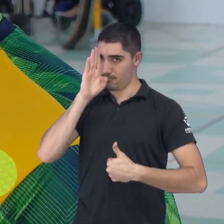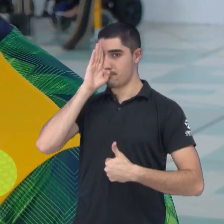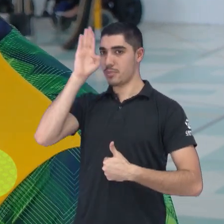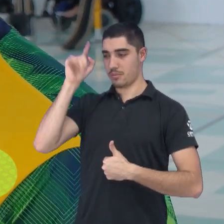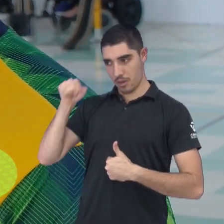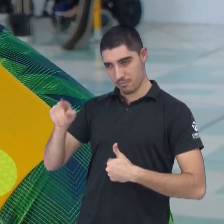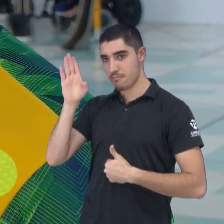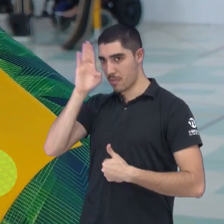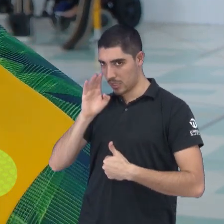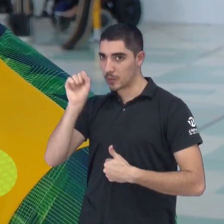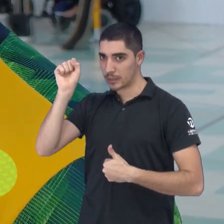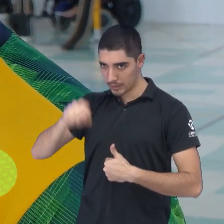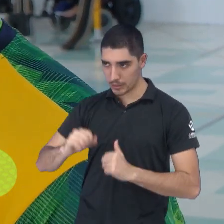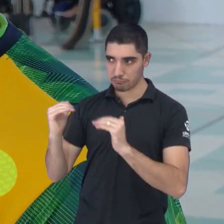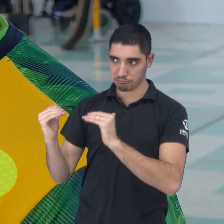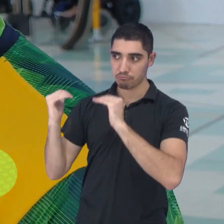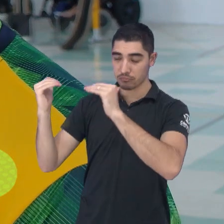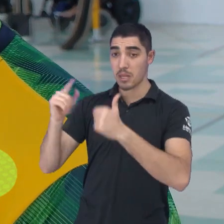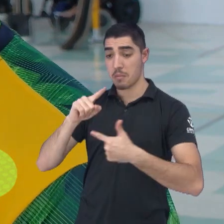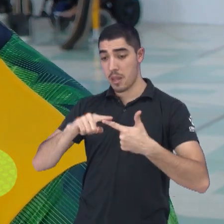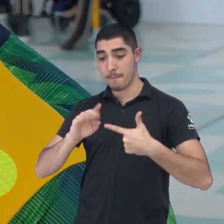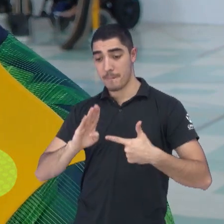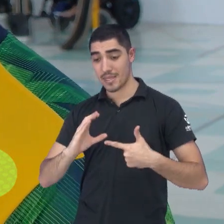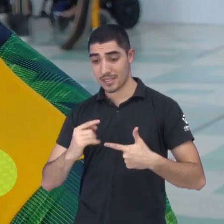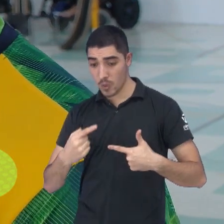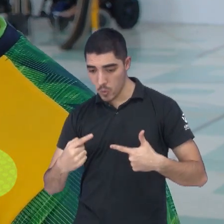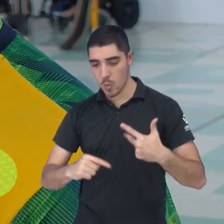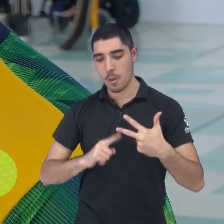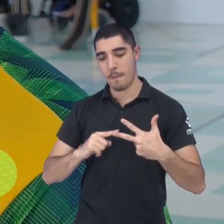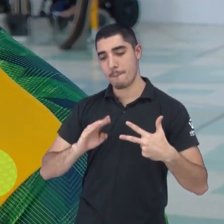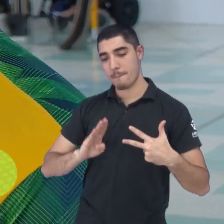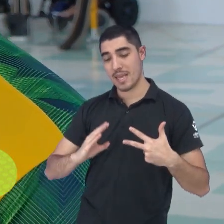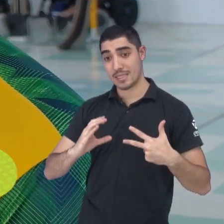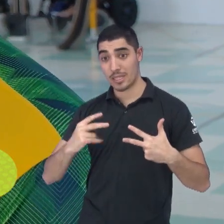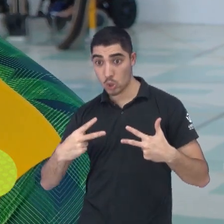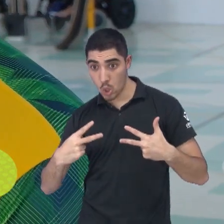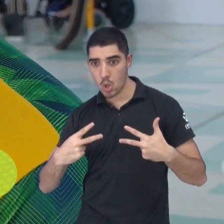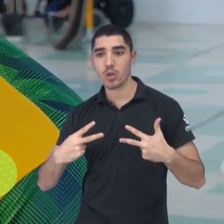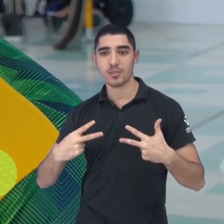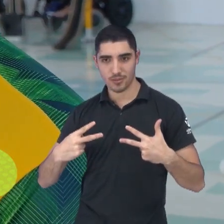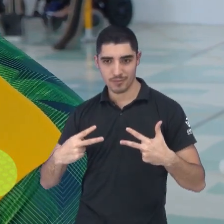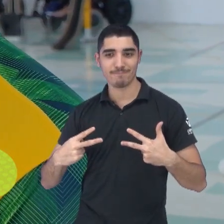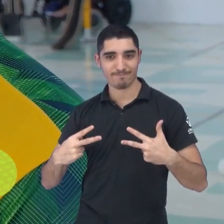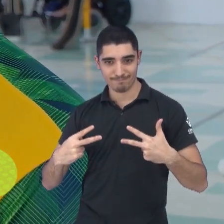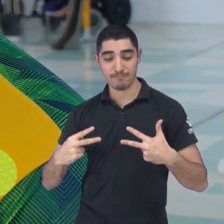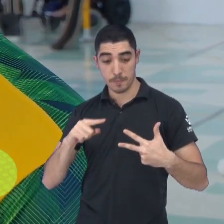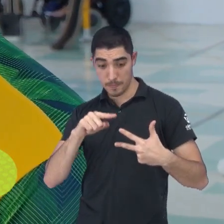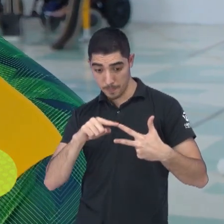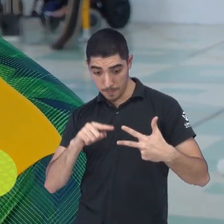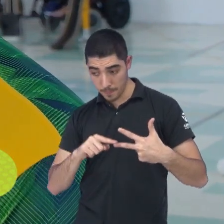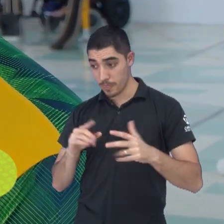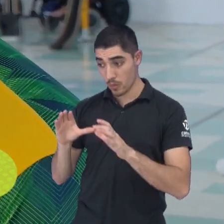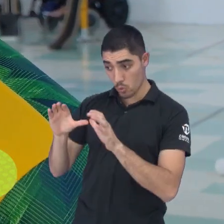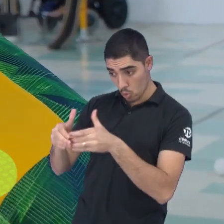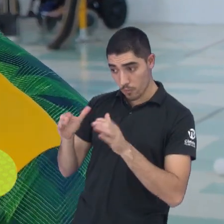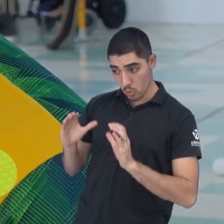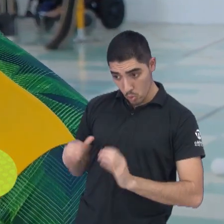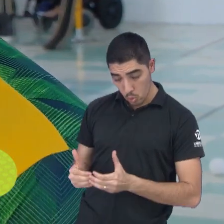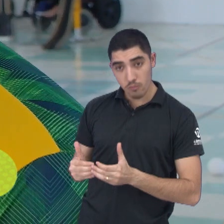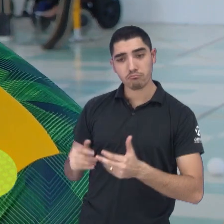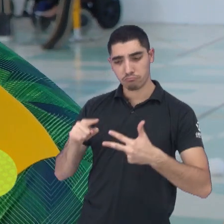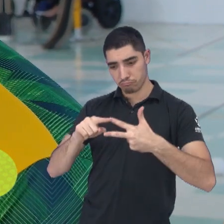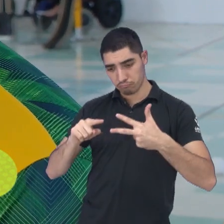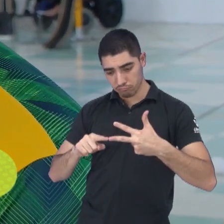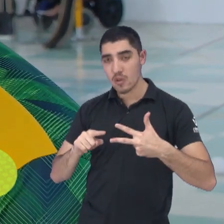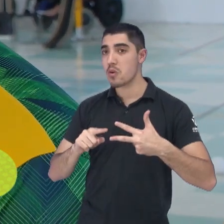par, mas a classe BC1, classe BC2, a equipe, né, da classe BC1, BC2 também são